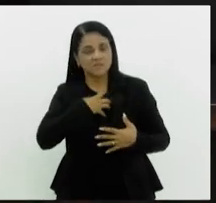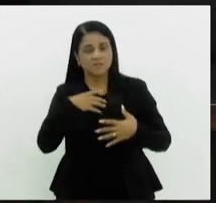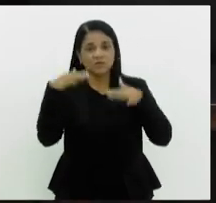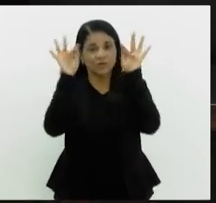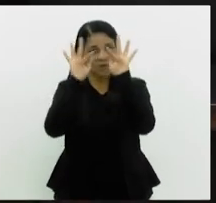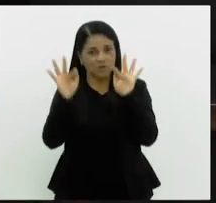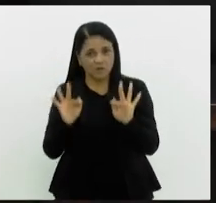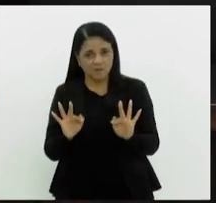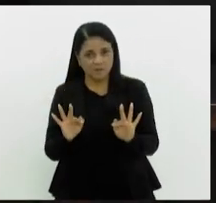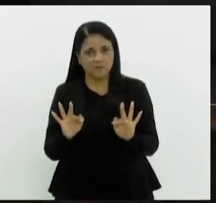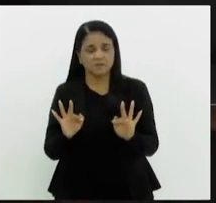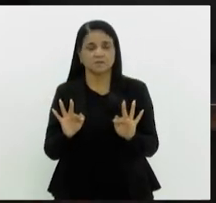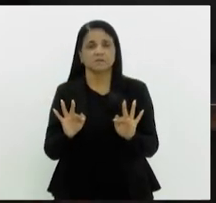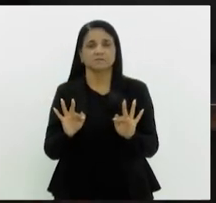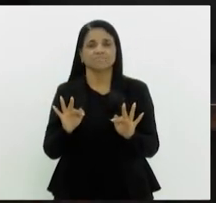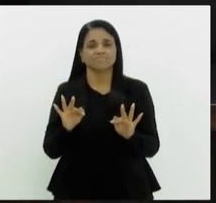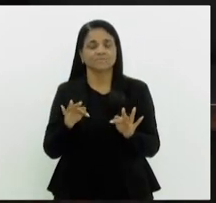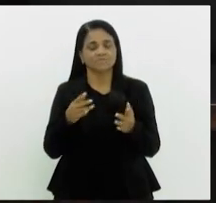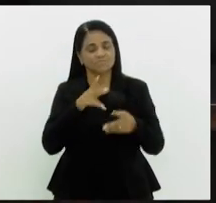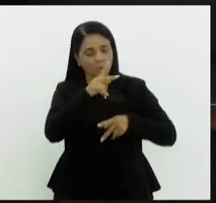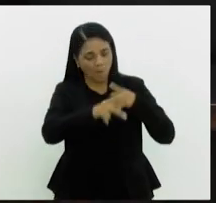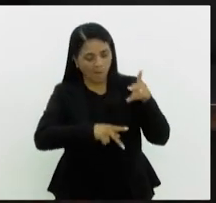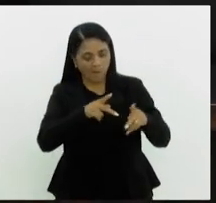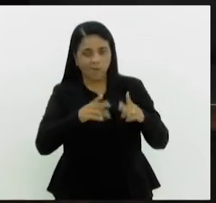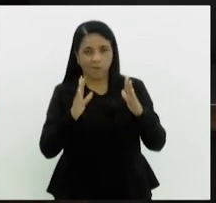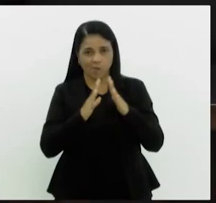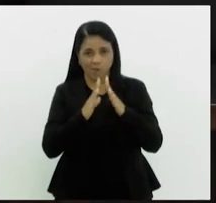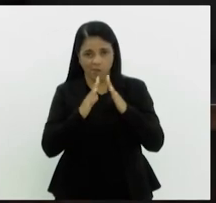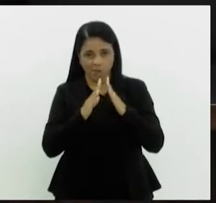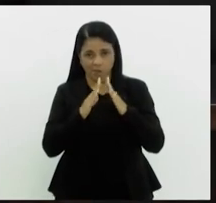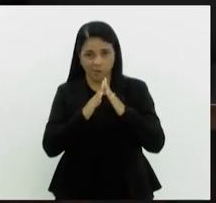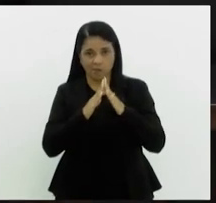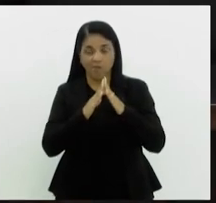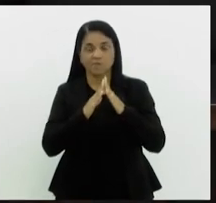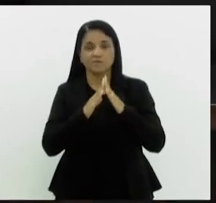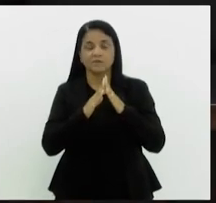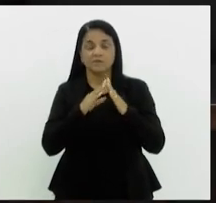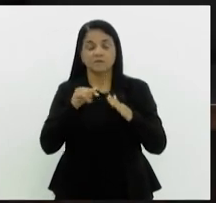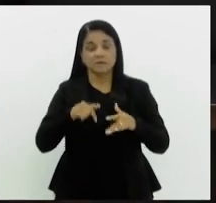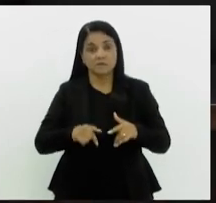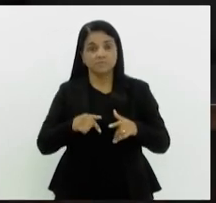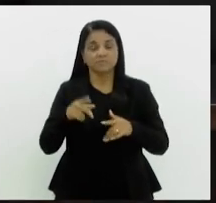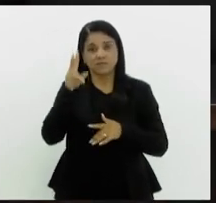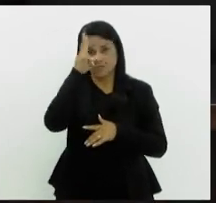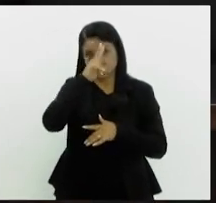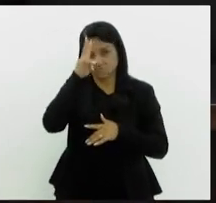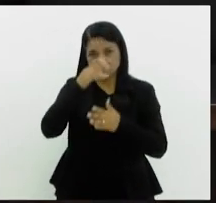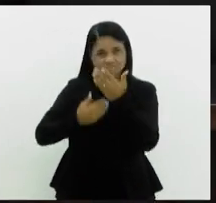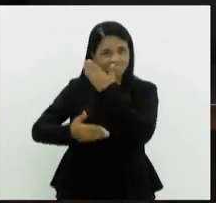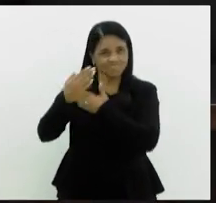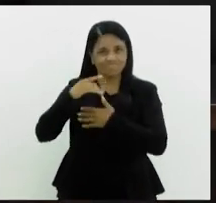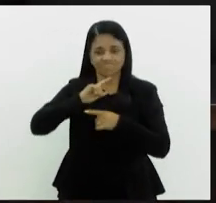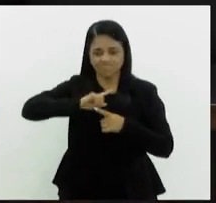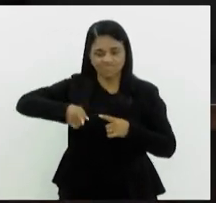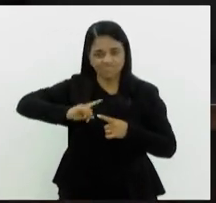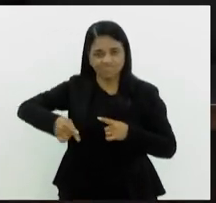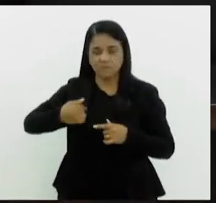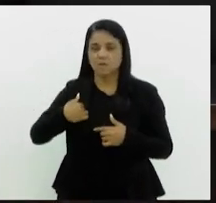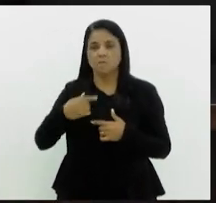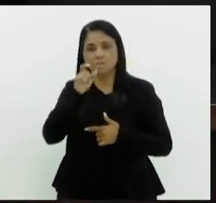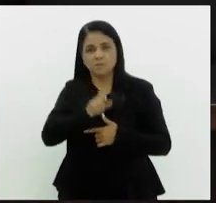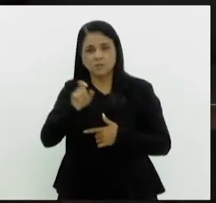tê-los e tê-las aqui na Casa do Povo, esse lugar que, historicamente, foi negado para nós, pessoas negras de favelas